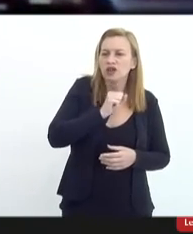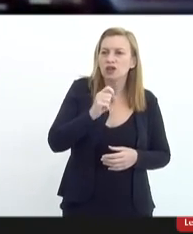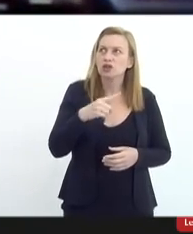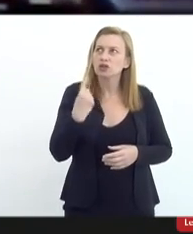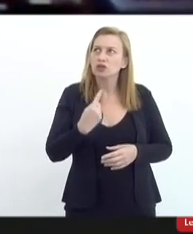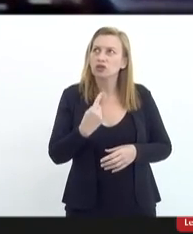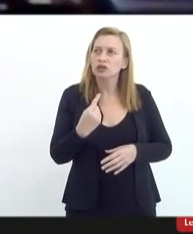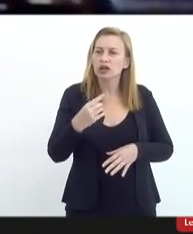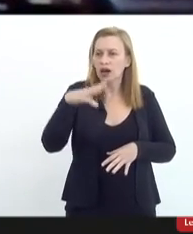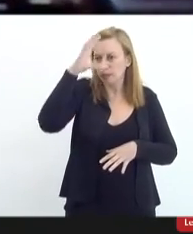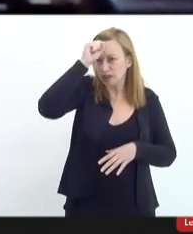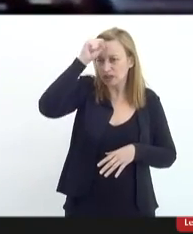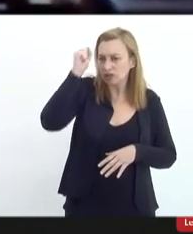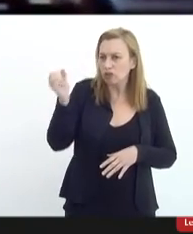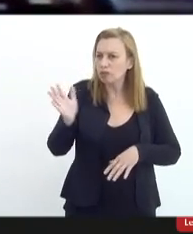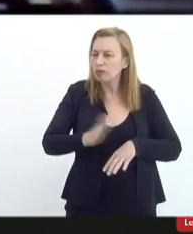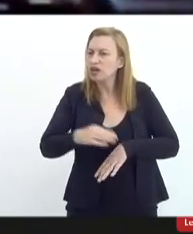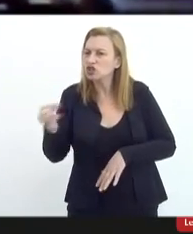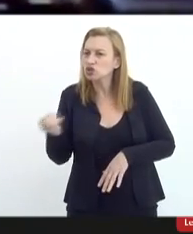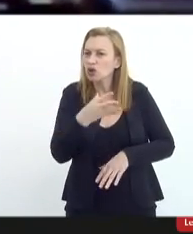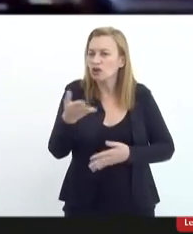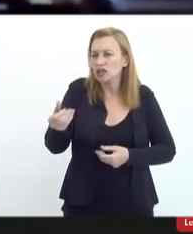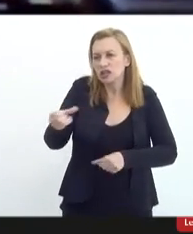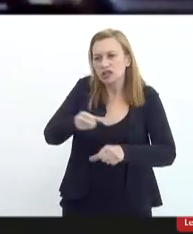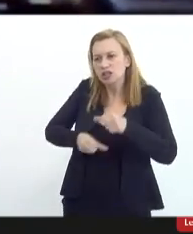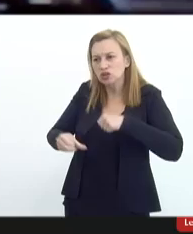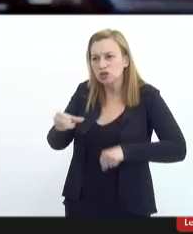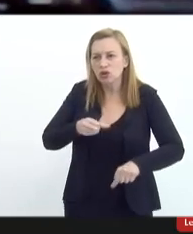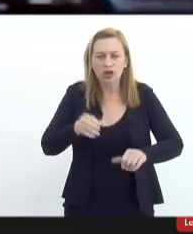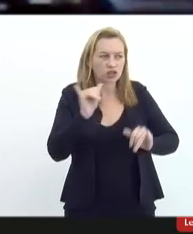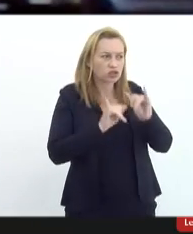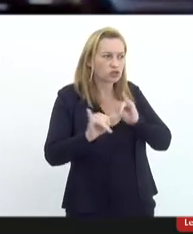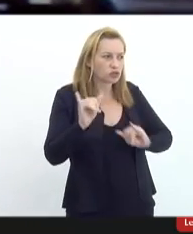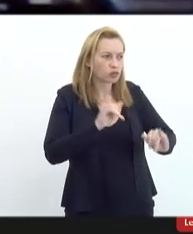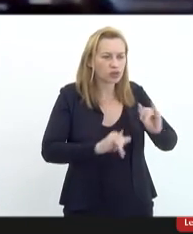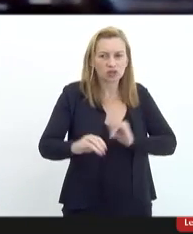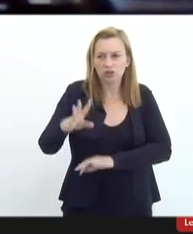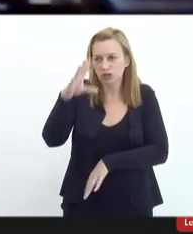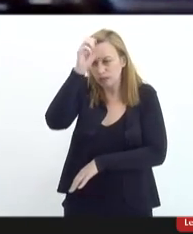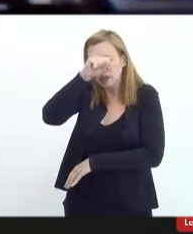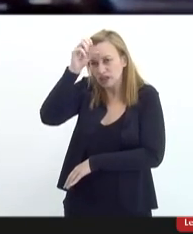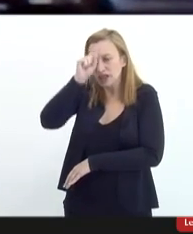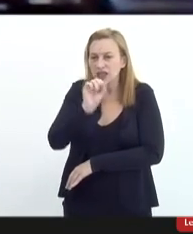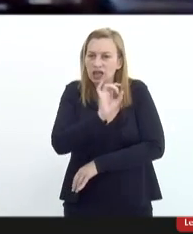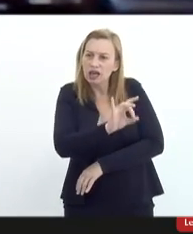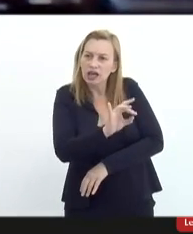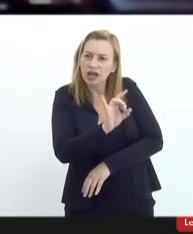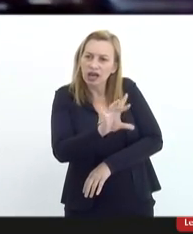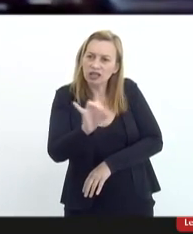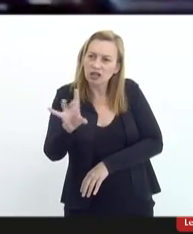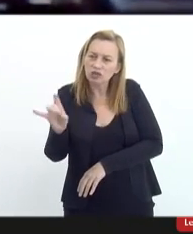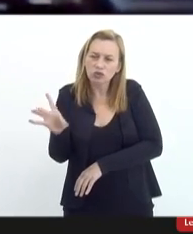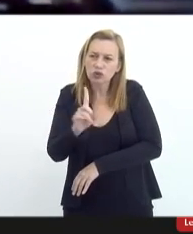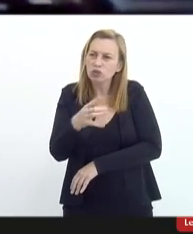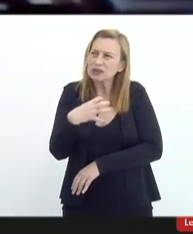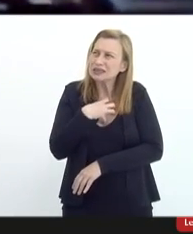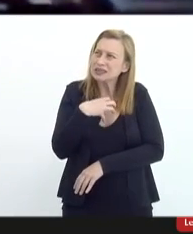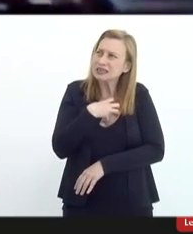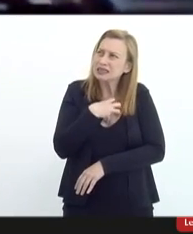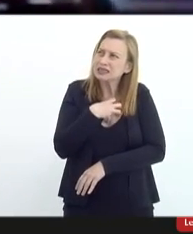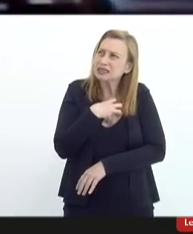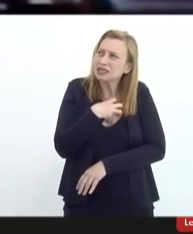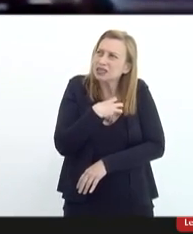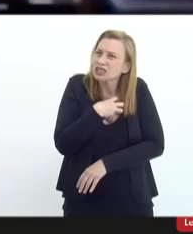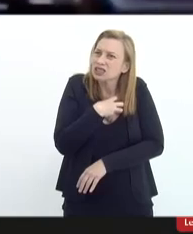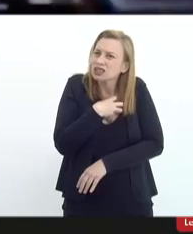com os mais novos, essa troca de crescimento contínuo que faz com que cada um não sinta que é